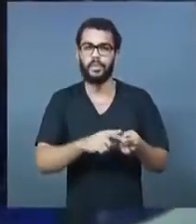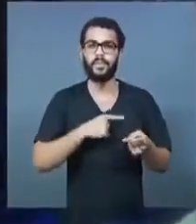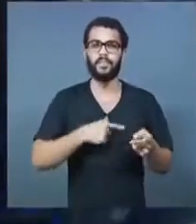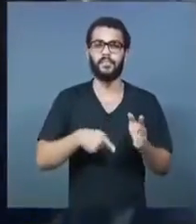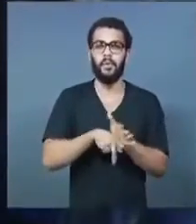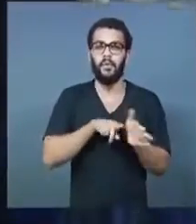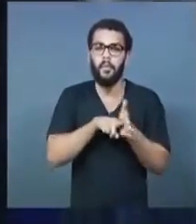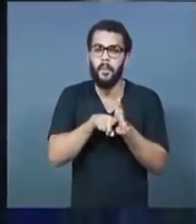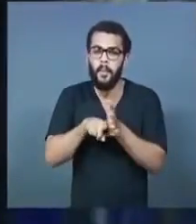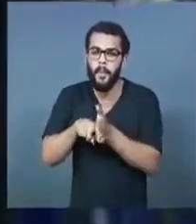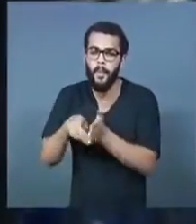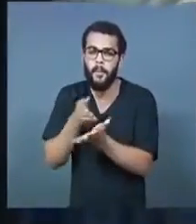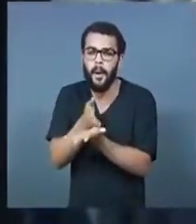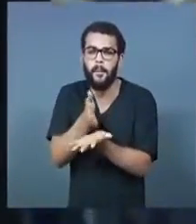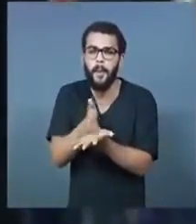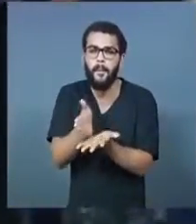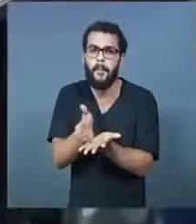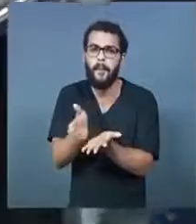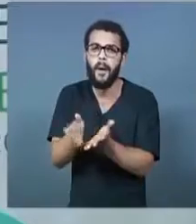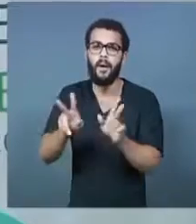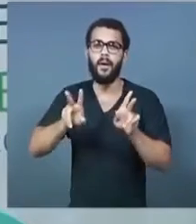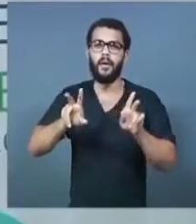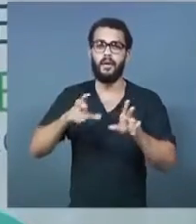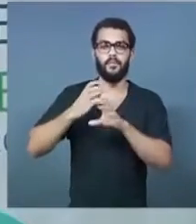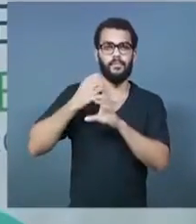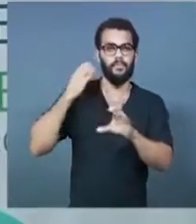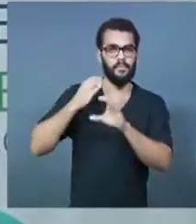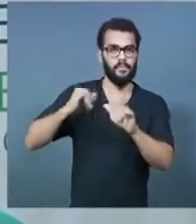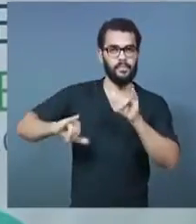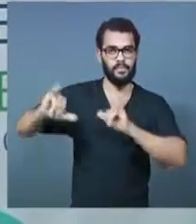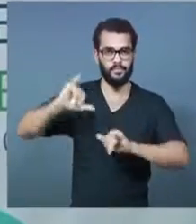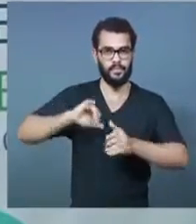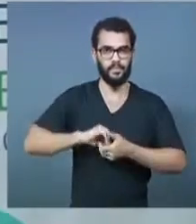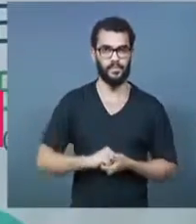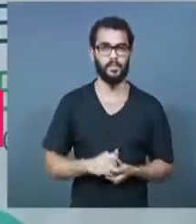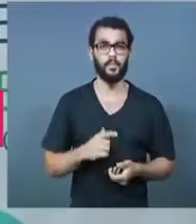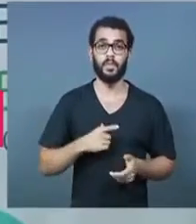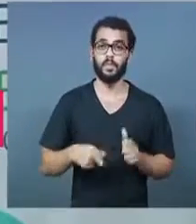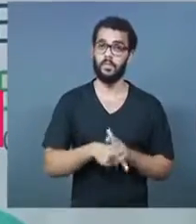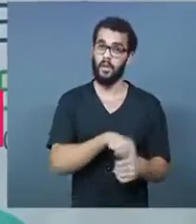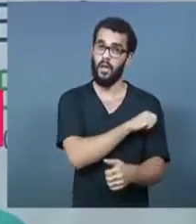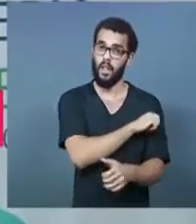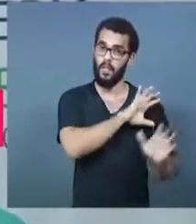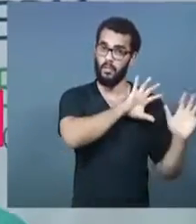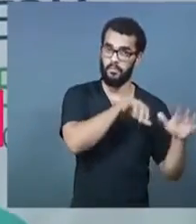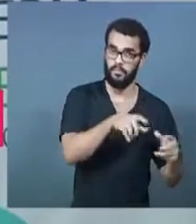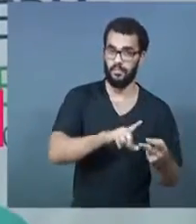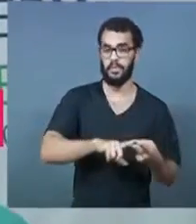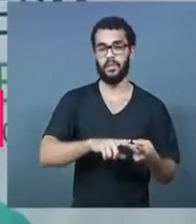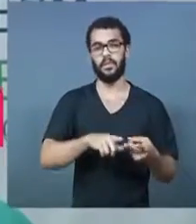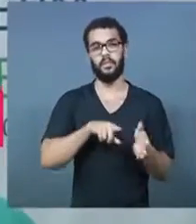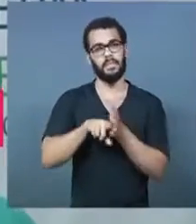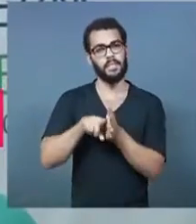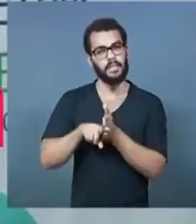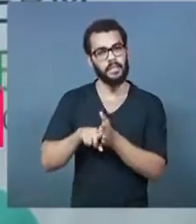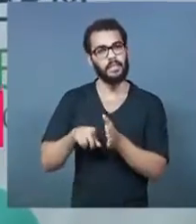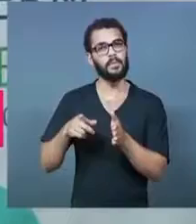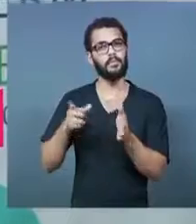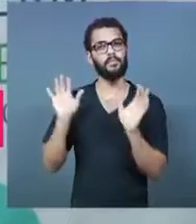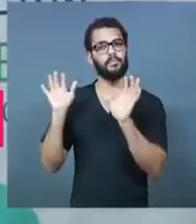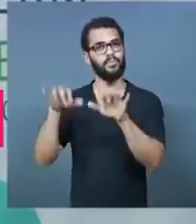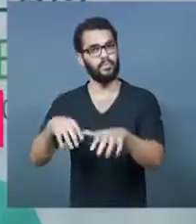pesquisas que envolvem a engenharia química. O Senaferm trouxe os alunos e trouxe pesquisadores e profissionais da área